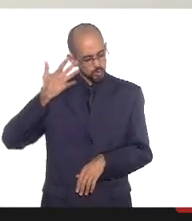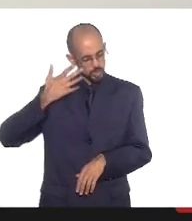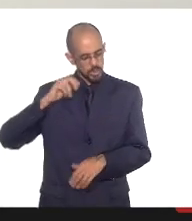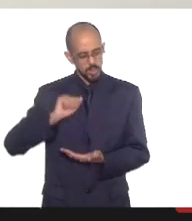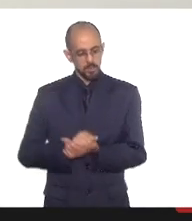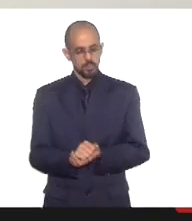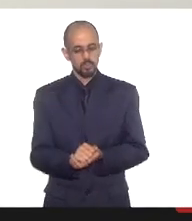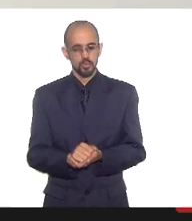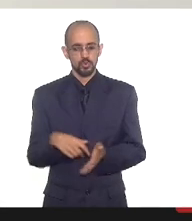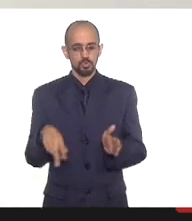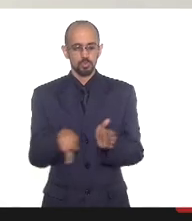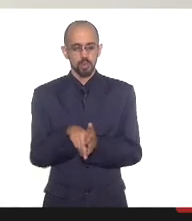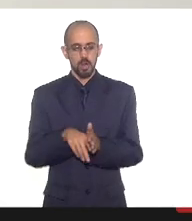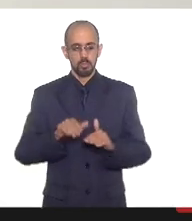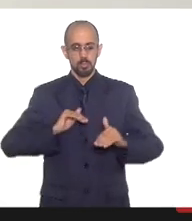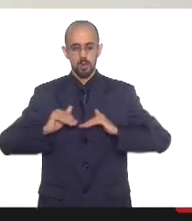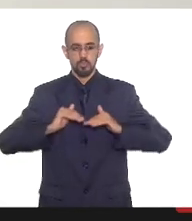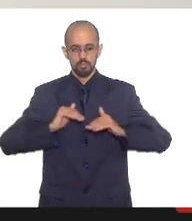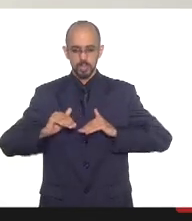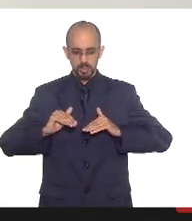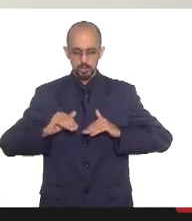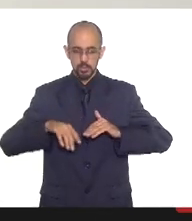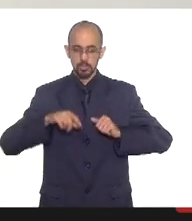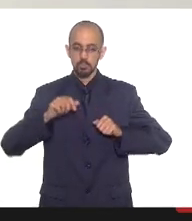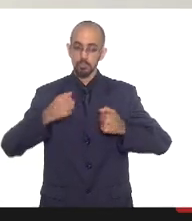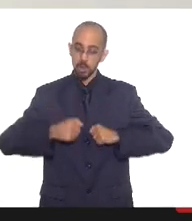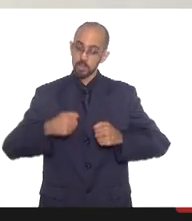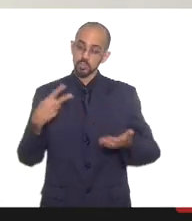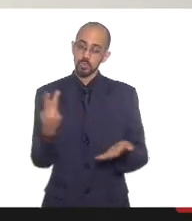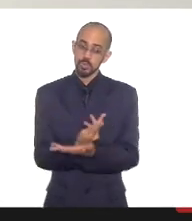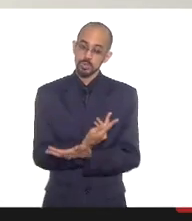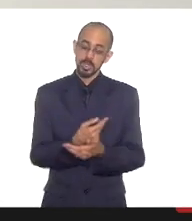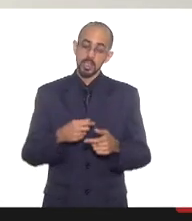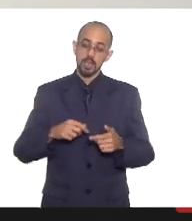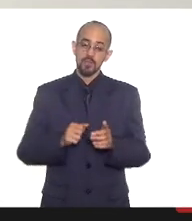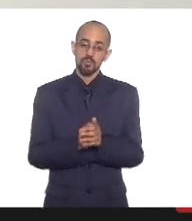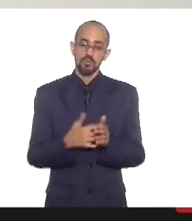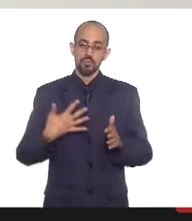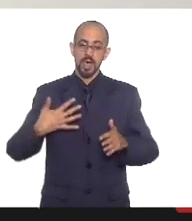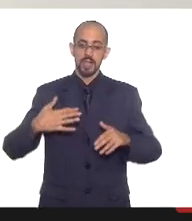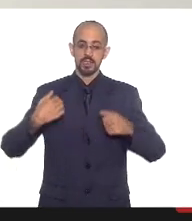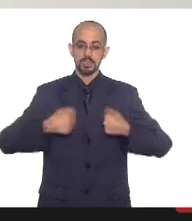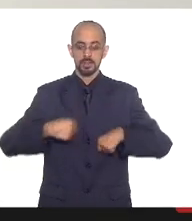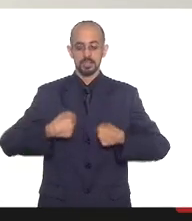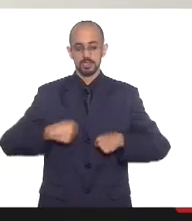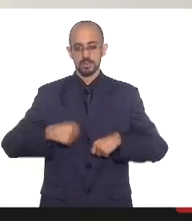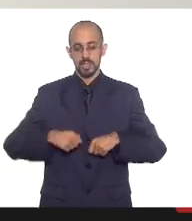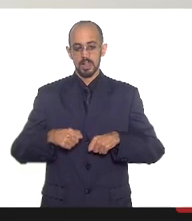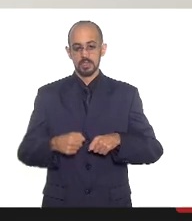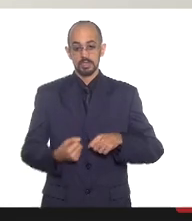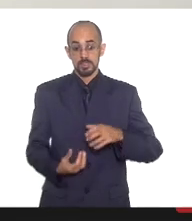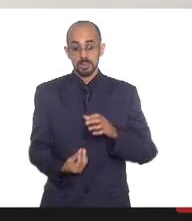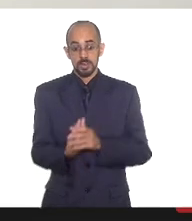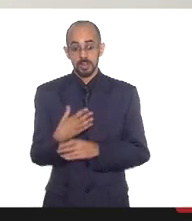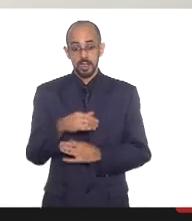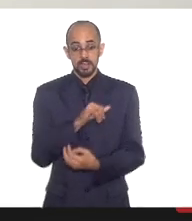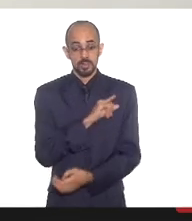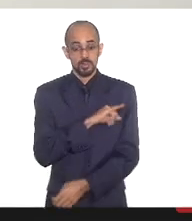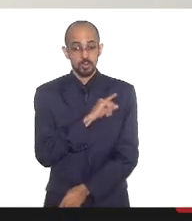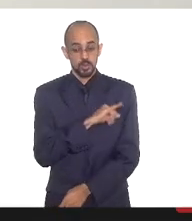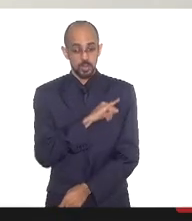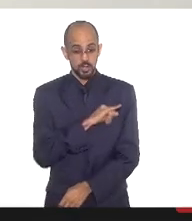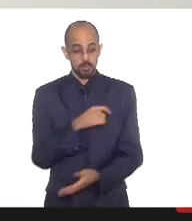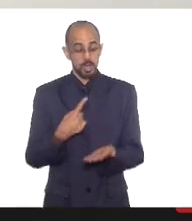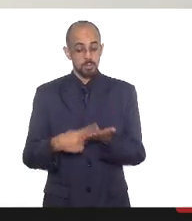próprio movimento né É pode levar assim várias demandas nascidos no estado do Rio de Janeiro para a pactuação federal